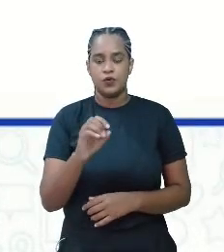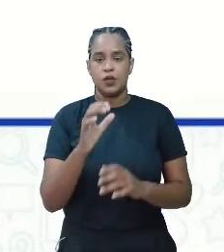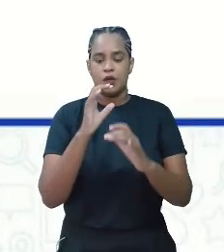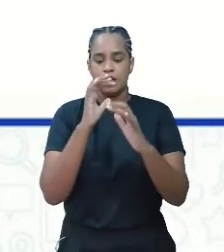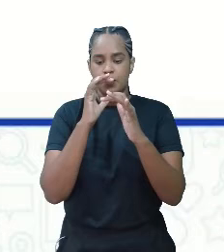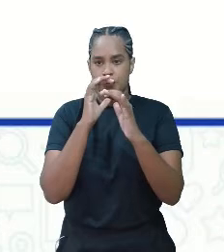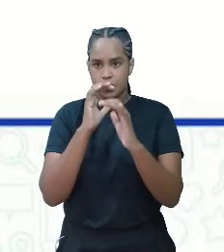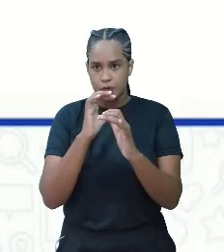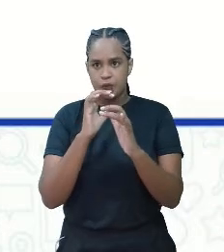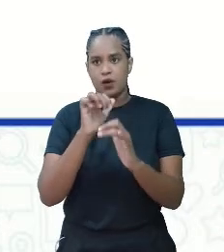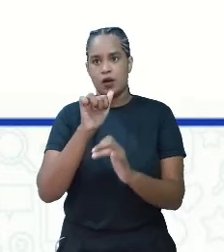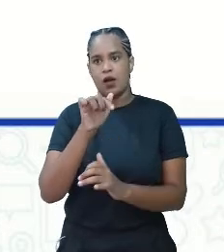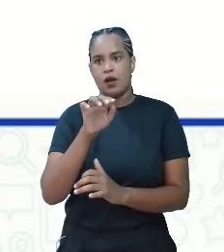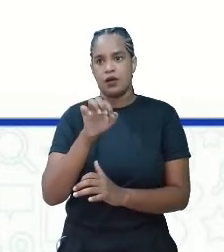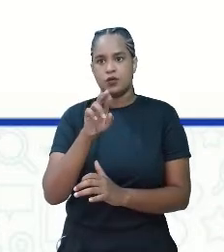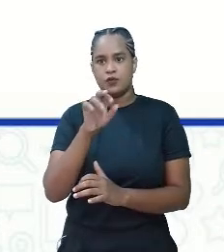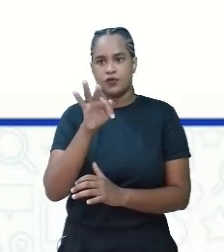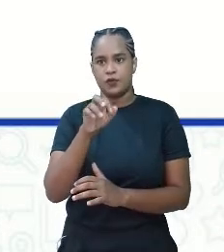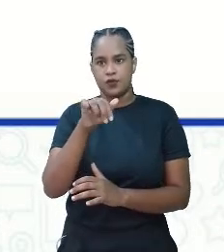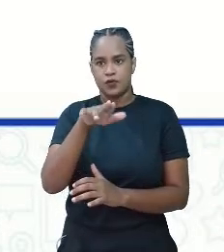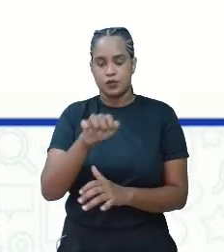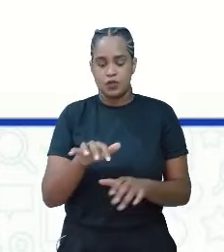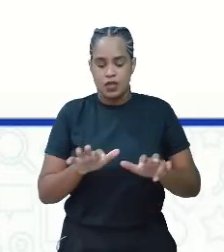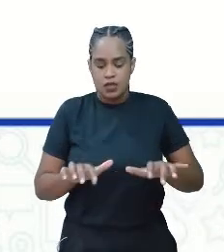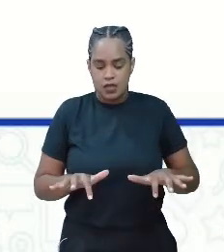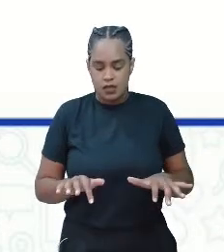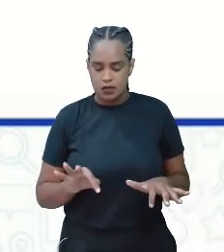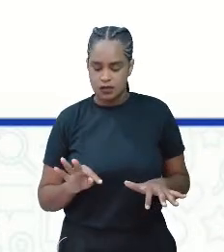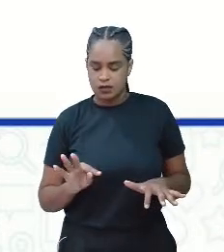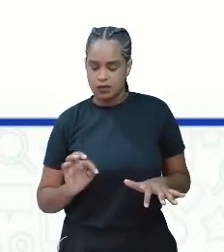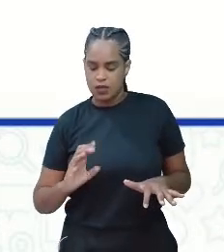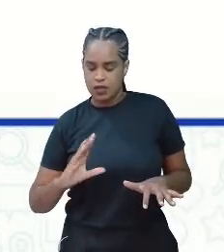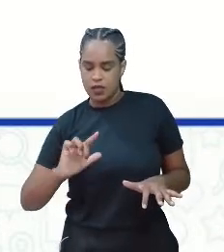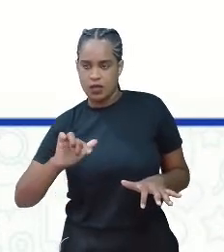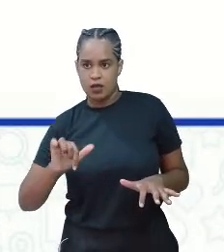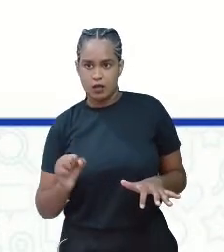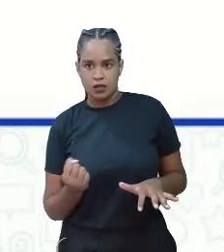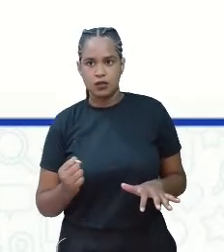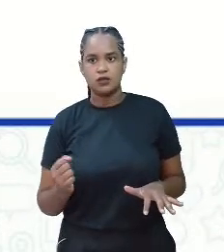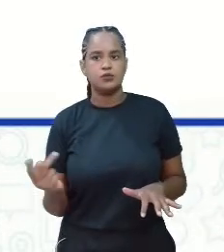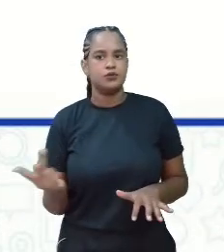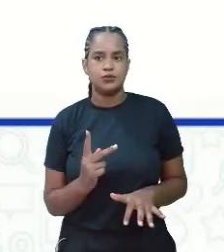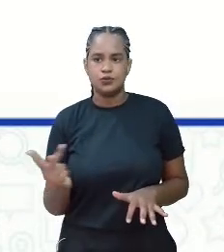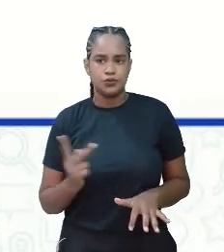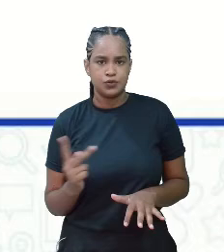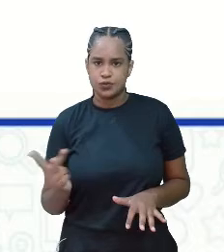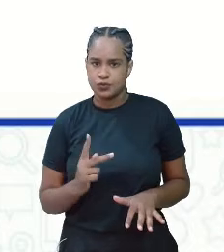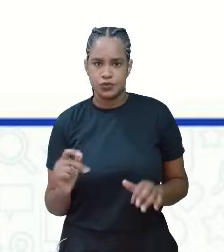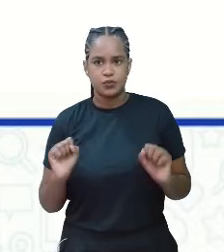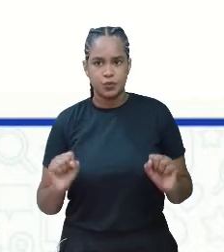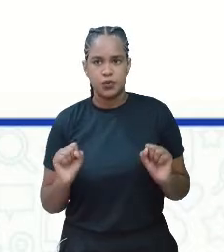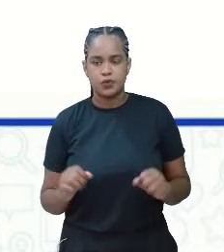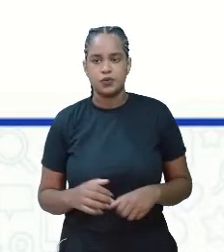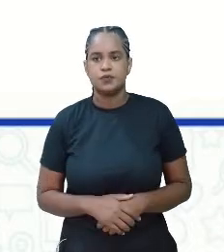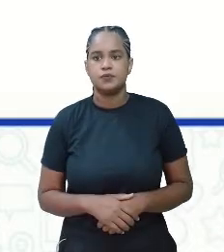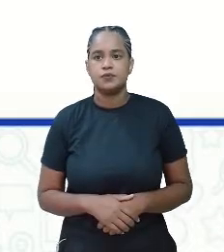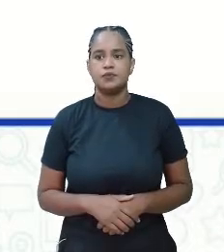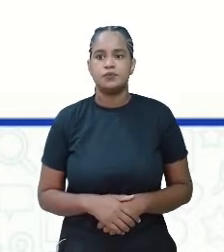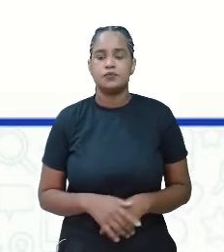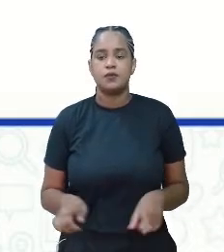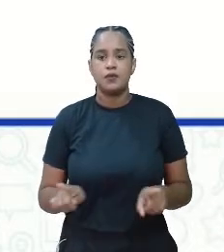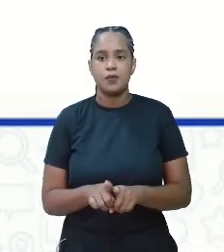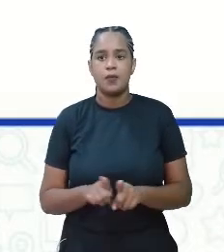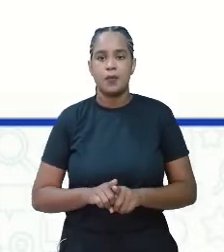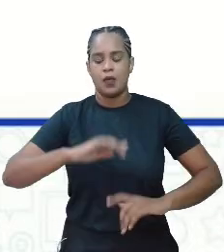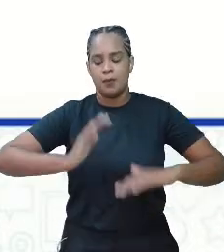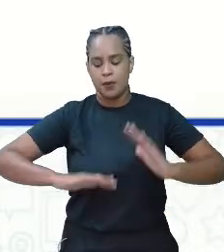os aerofones, as teclas, que podem ser ou aerofones ou cordofones, na verdade, e os